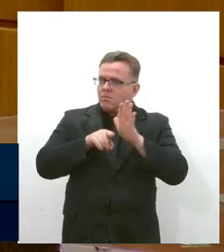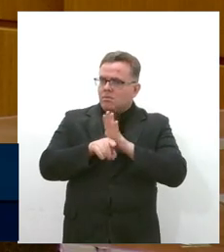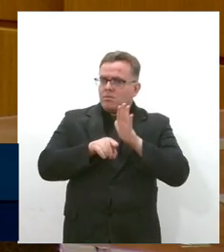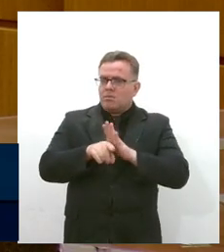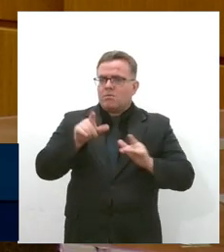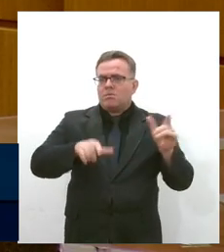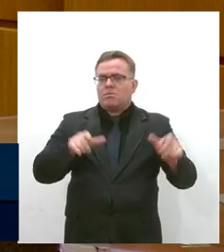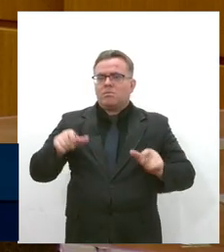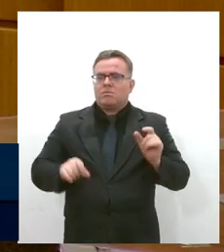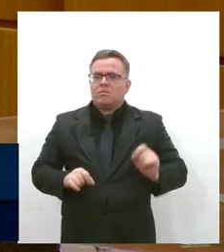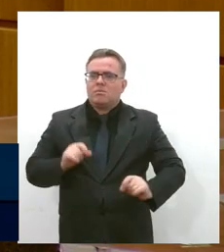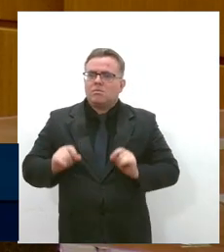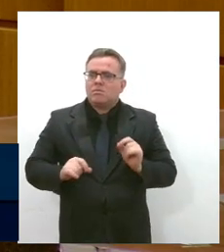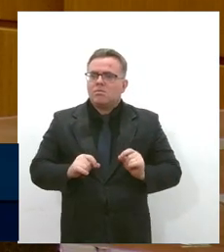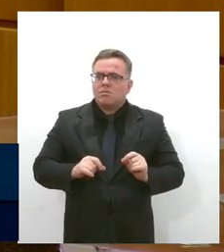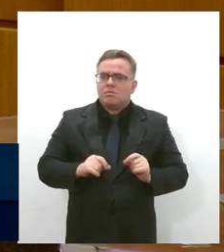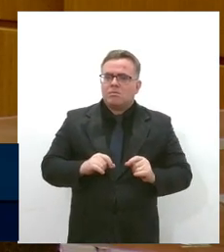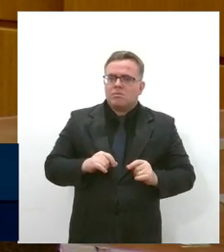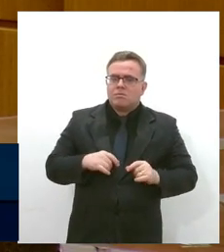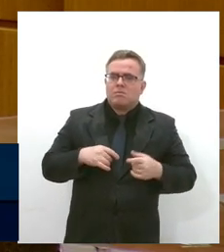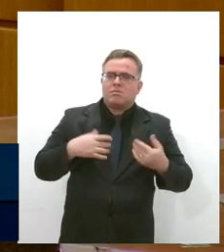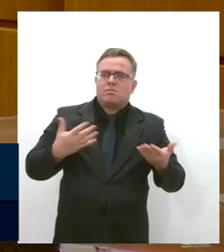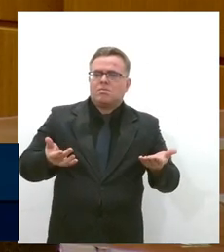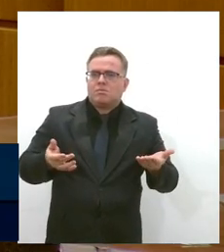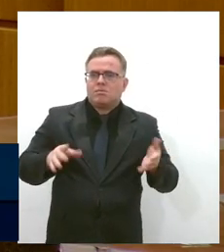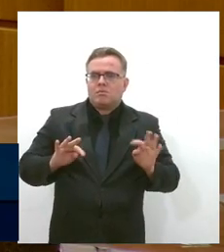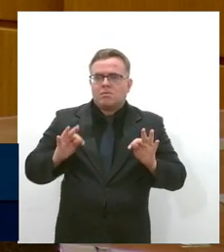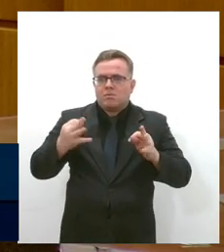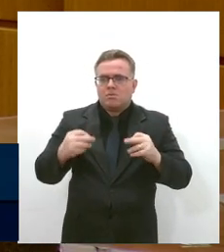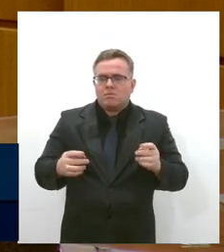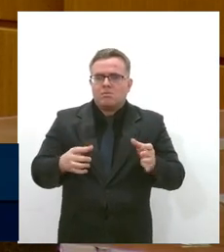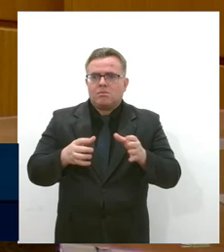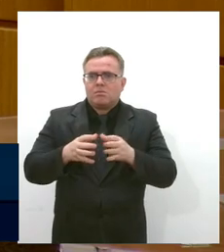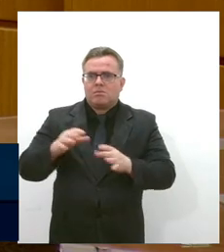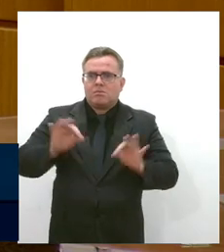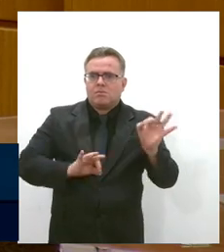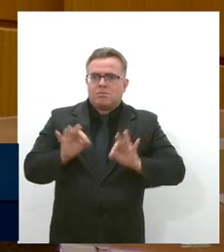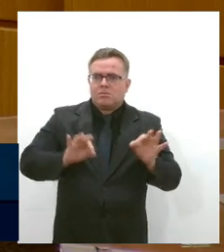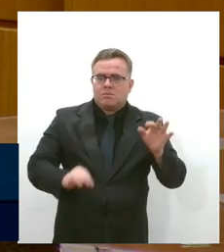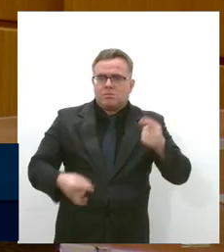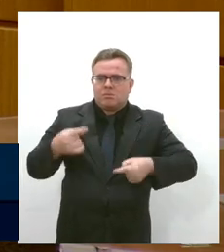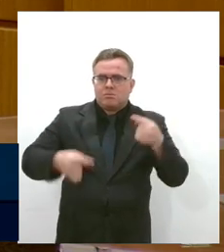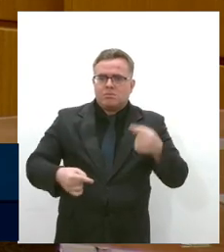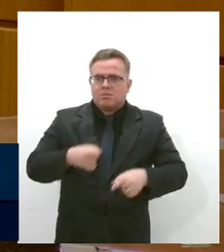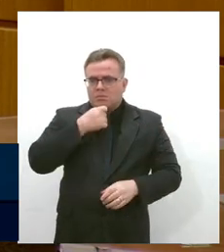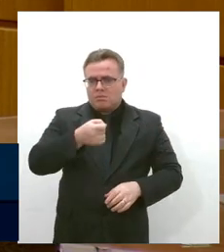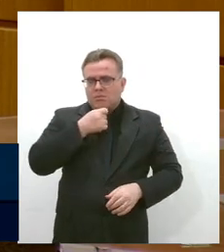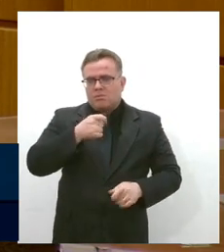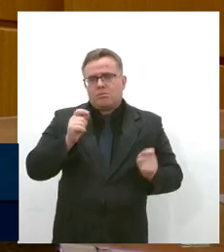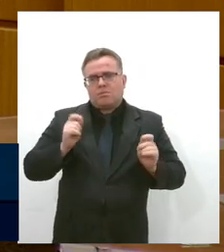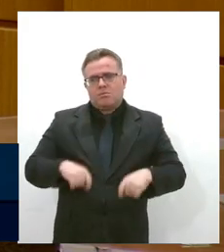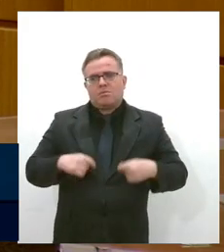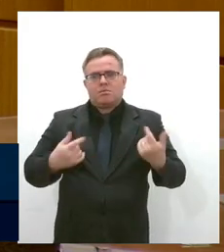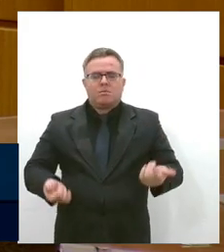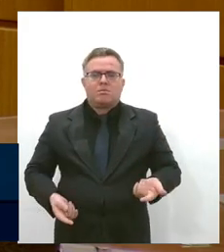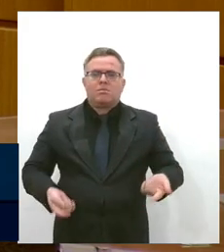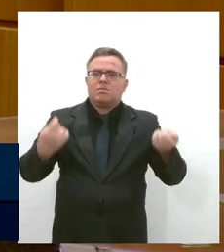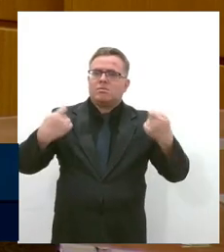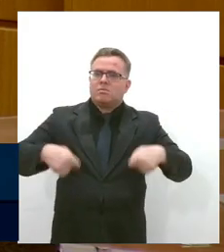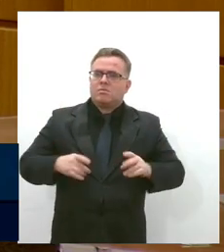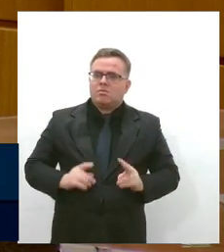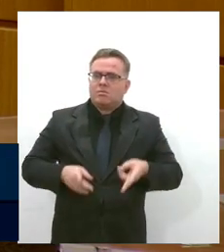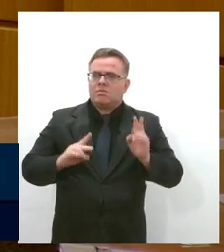os organizadores dos debates, os jornalistas, deveriam já ir com as propostas, saúde,